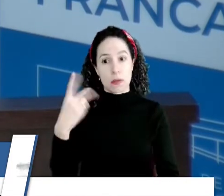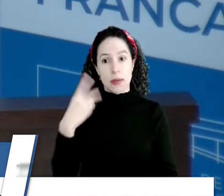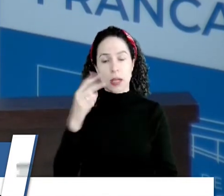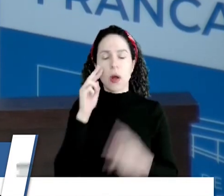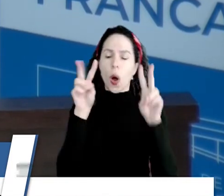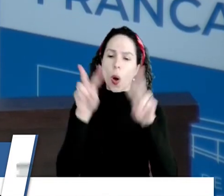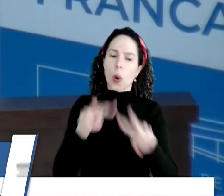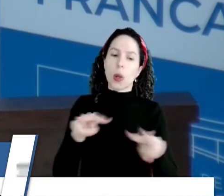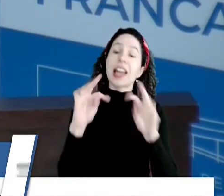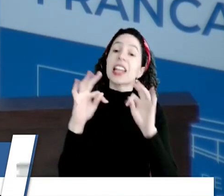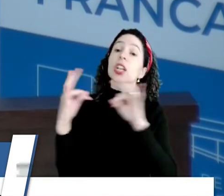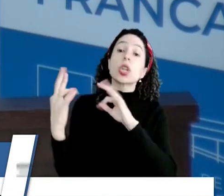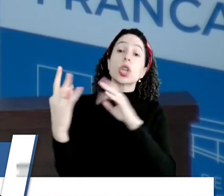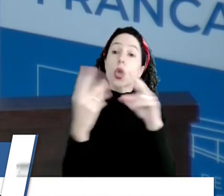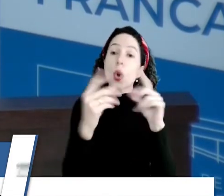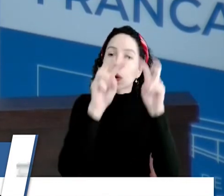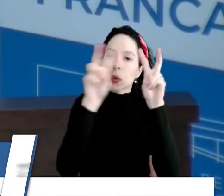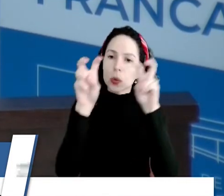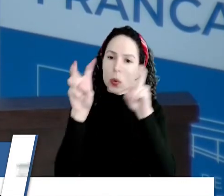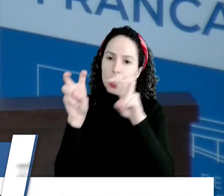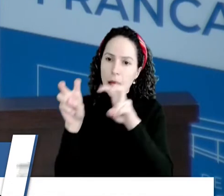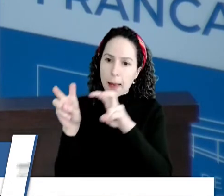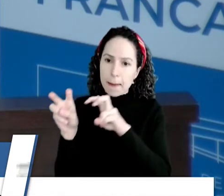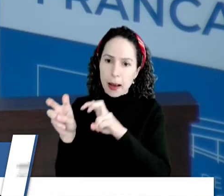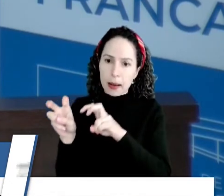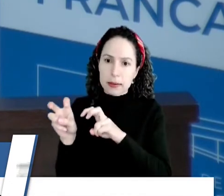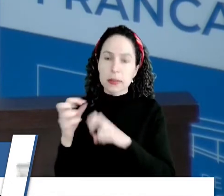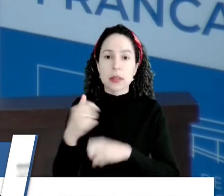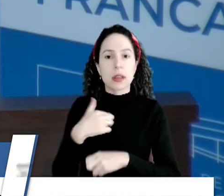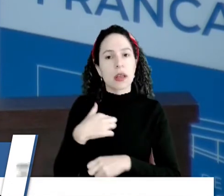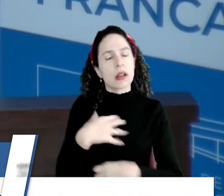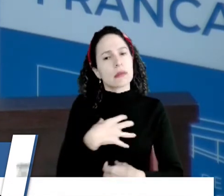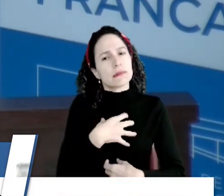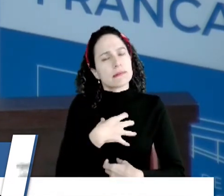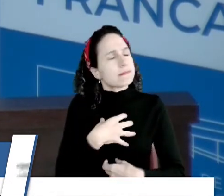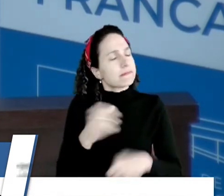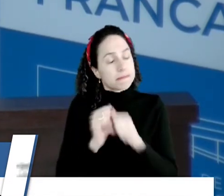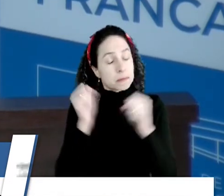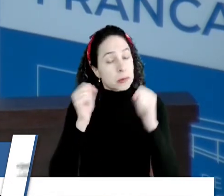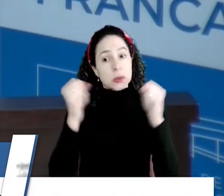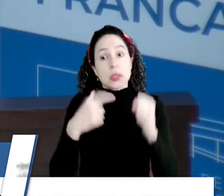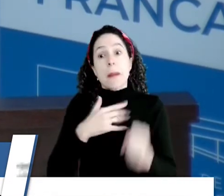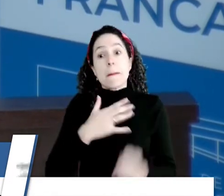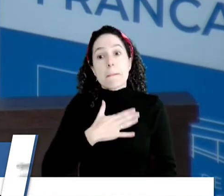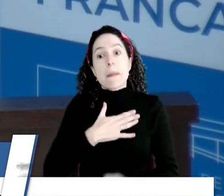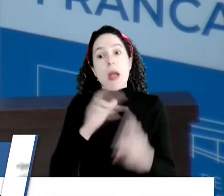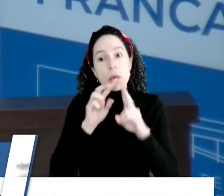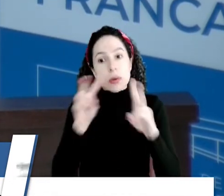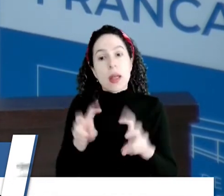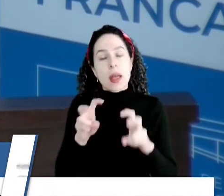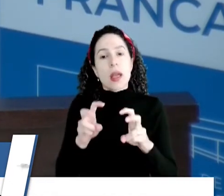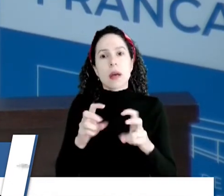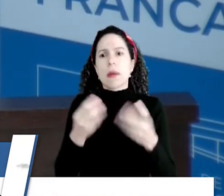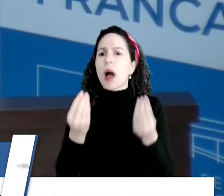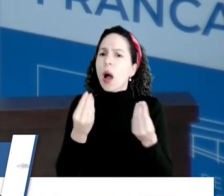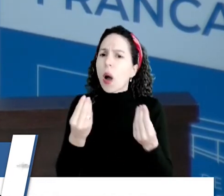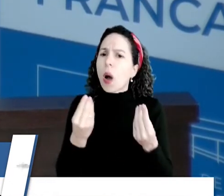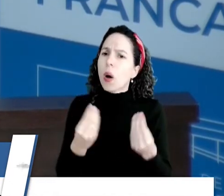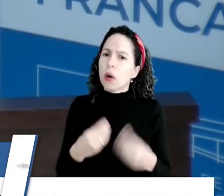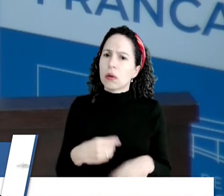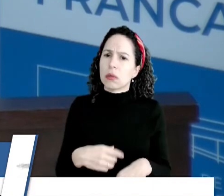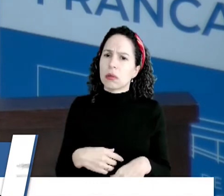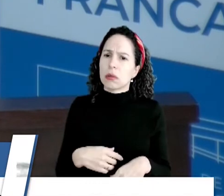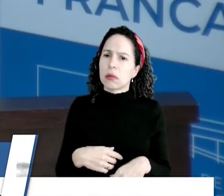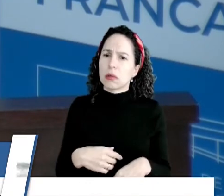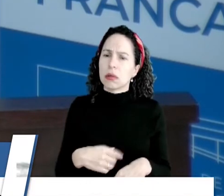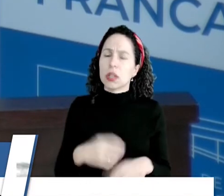todas as causas. E eu fico assim, ó, indignada com a minha causa tá desse jeito. Sabe? Todos